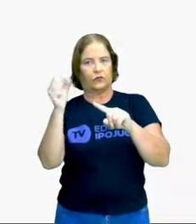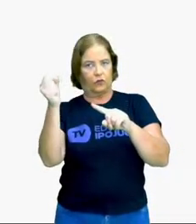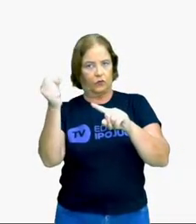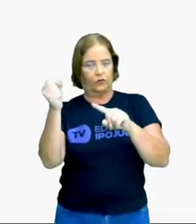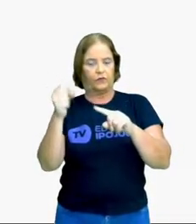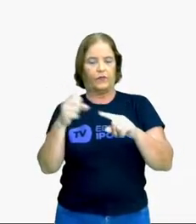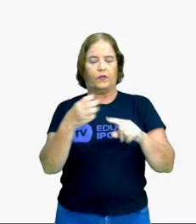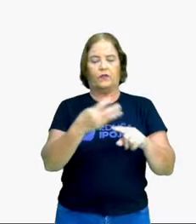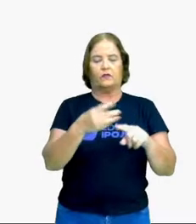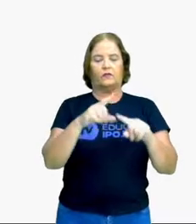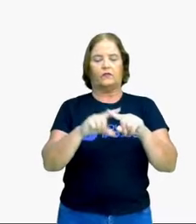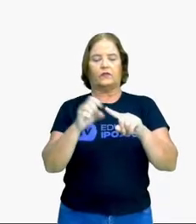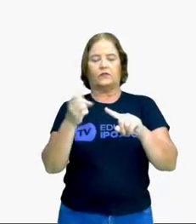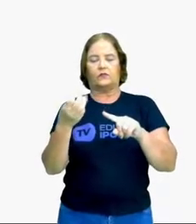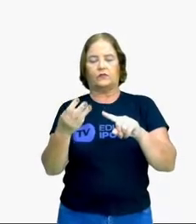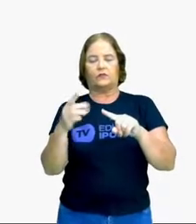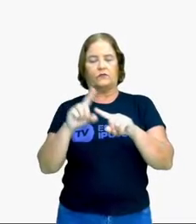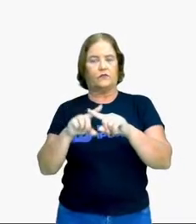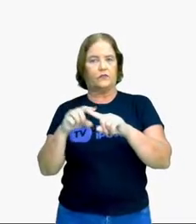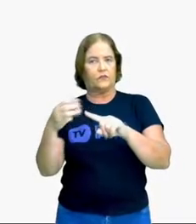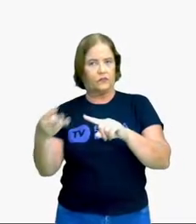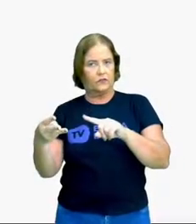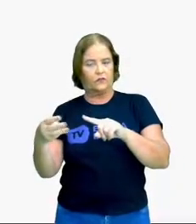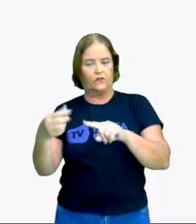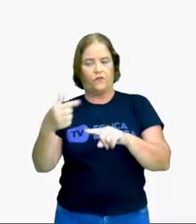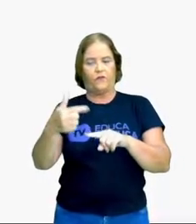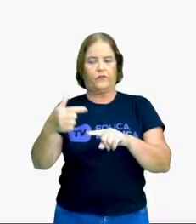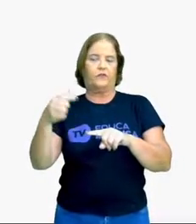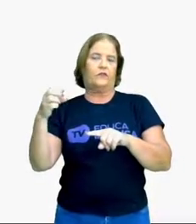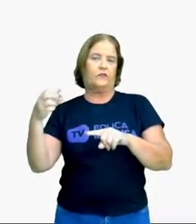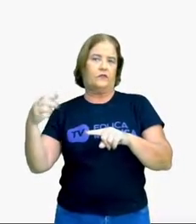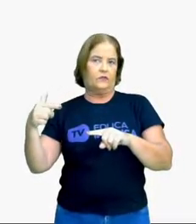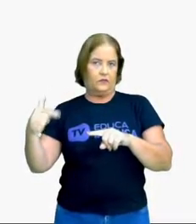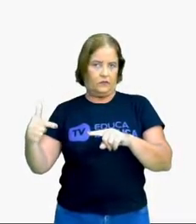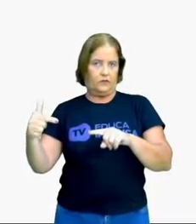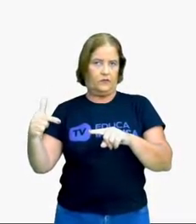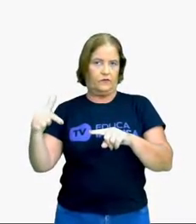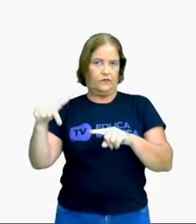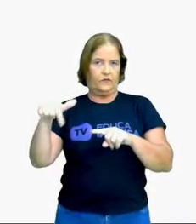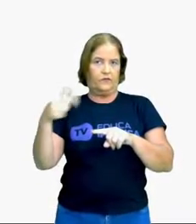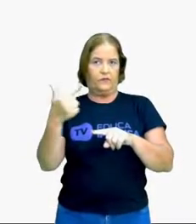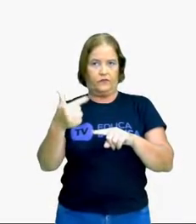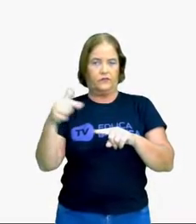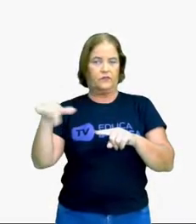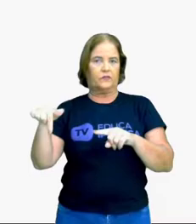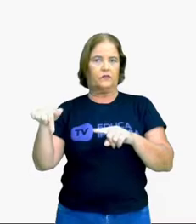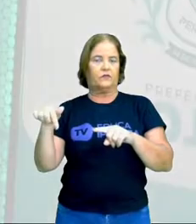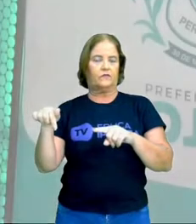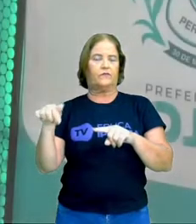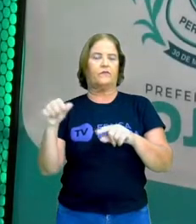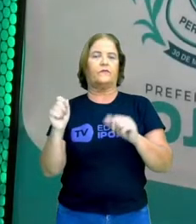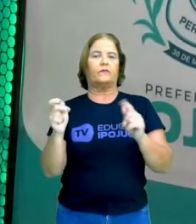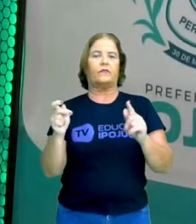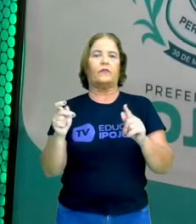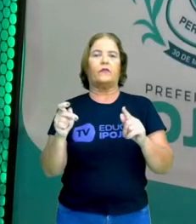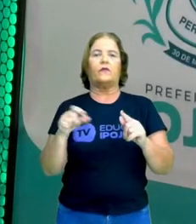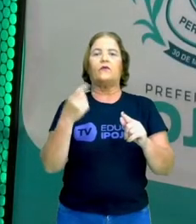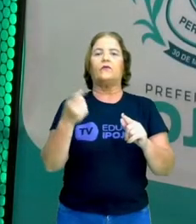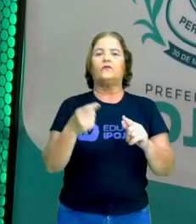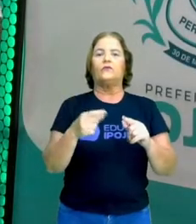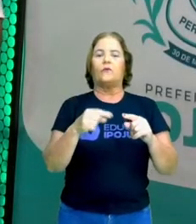3 vezes 3 vezes 3, 27. Ok? Tudo bem? Outro exemplo. Menos